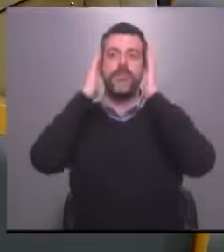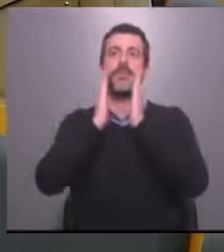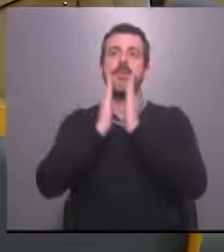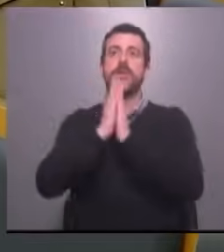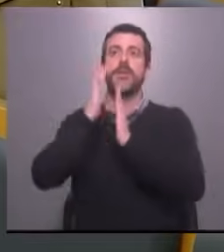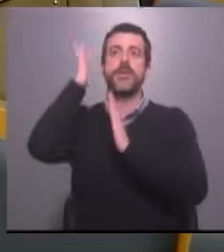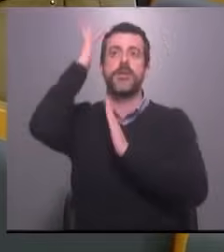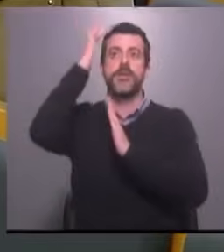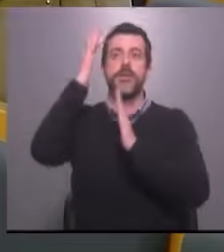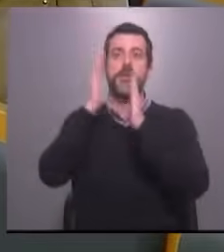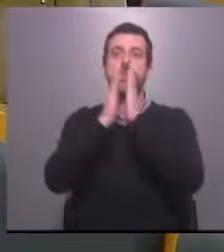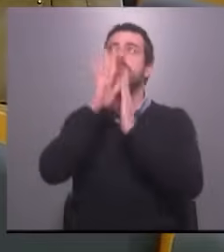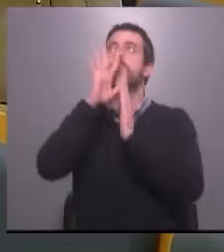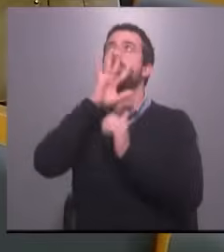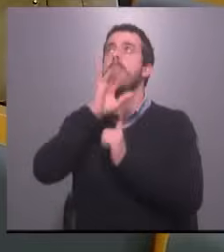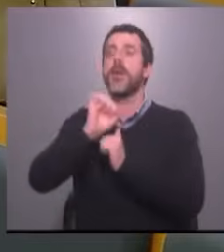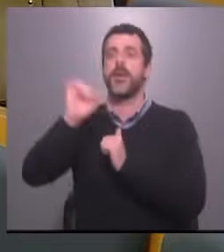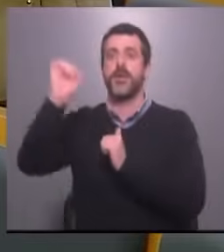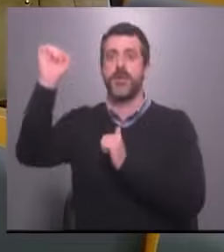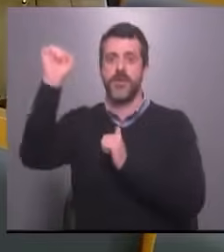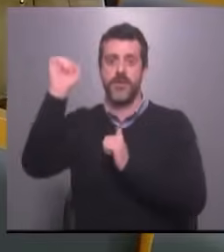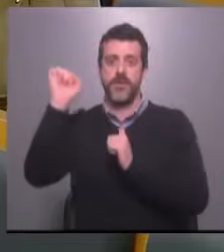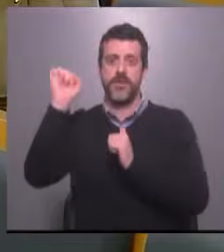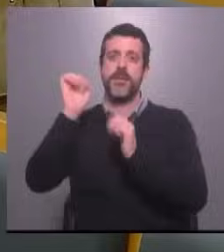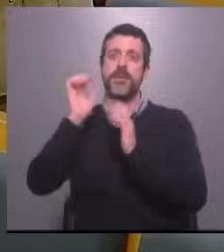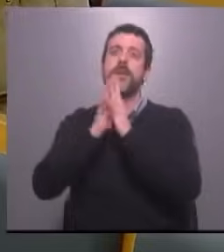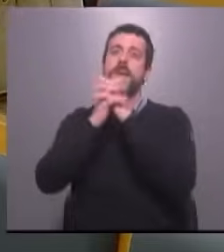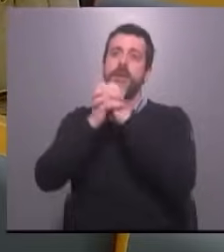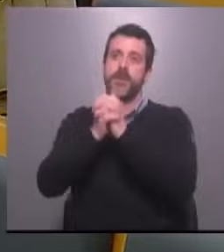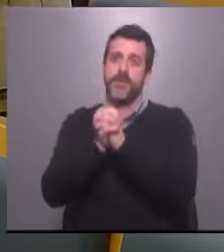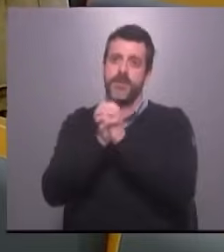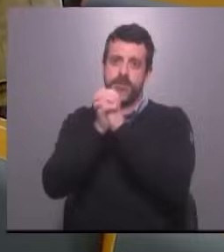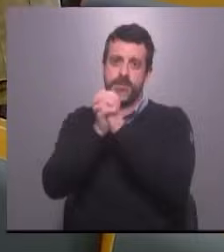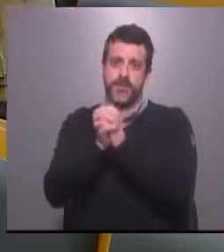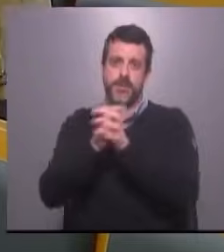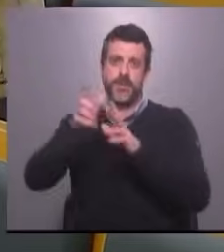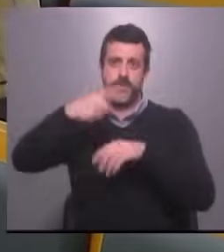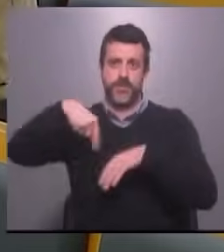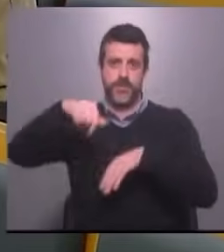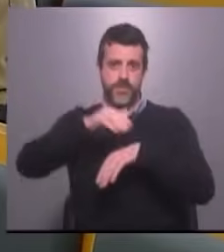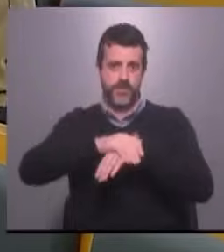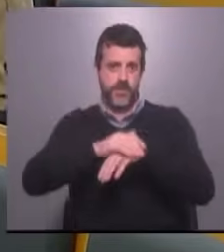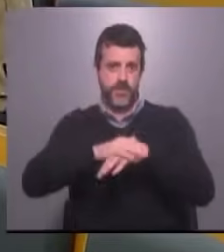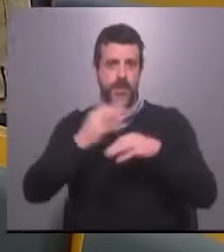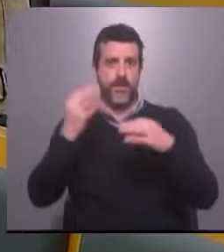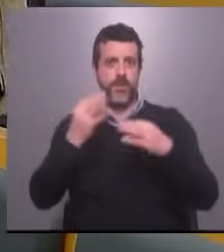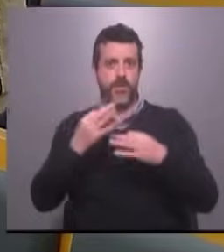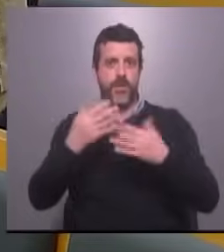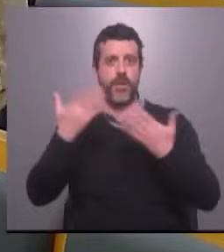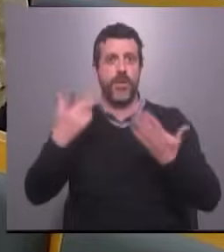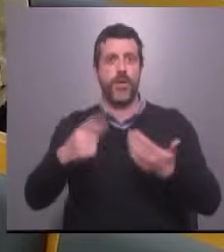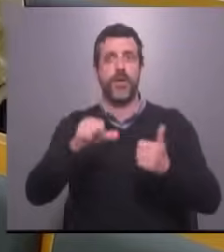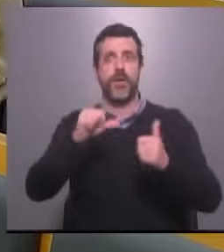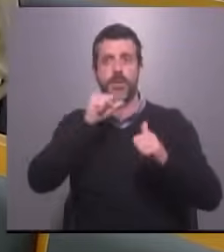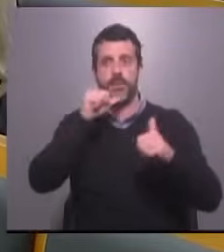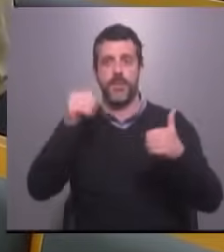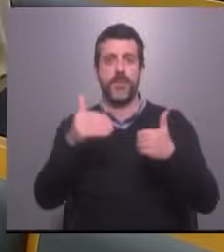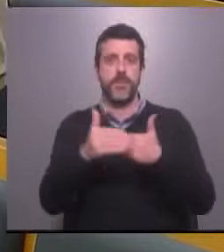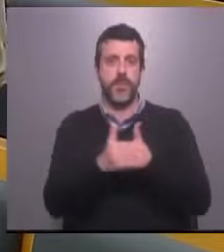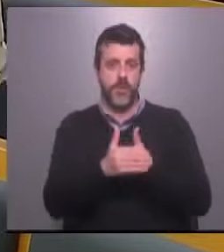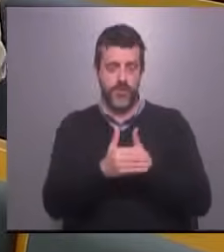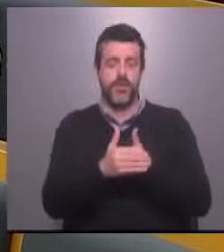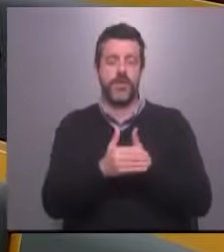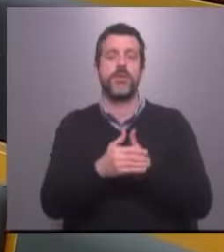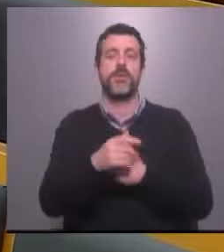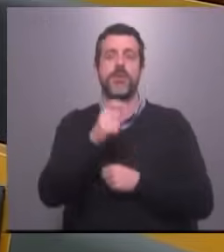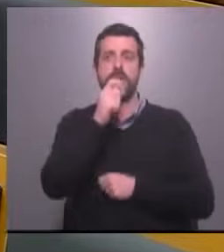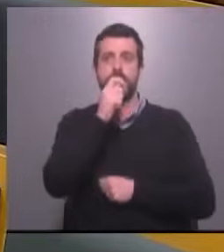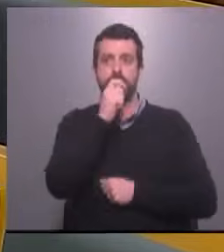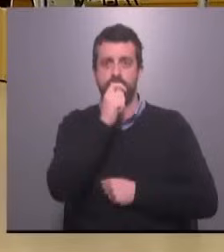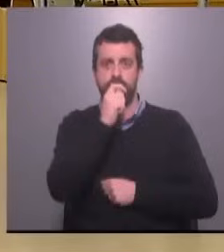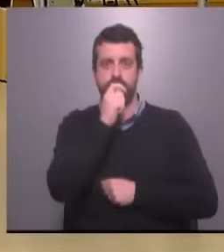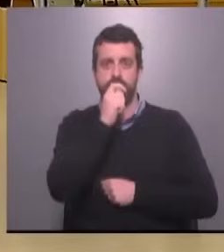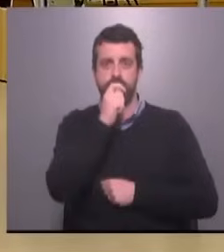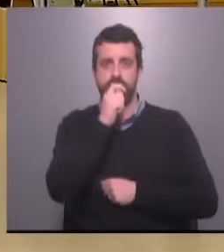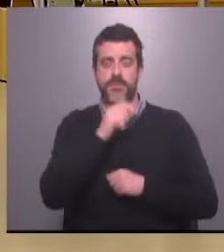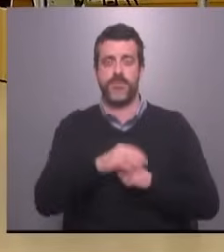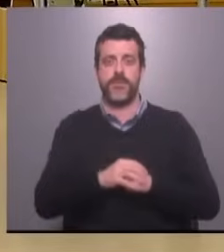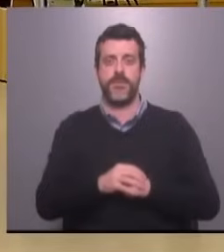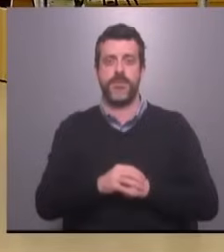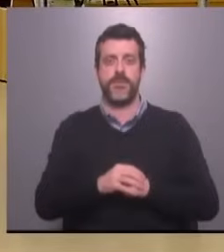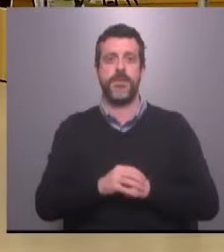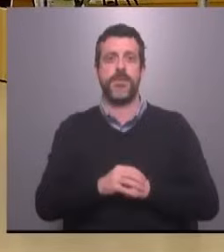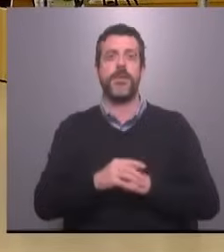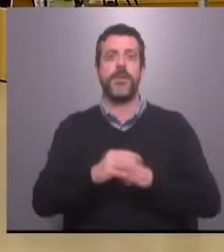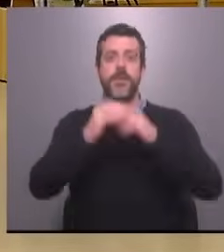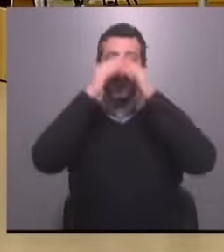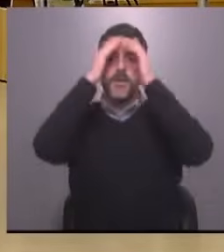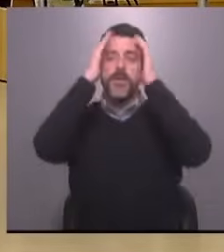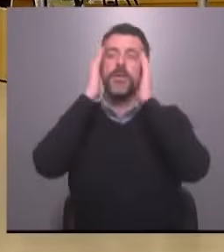do vosso ventre, Jesus. Santa Maria, Mãe de Deus, rogai por nós, pecadores, agora e na hora